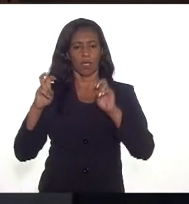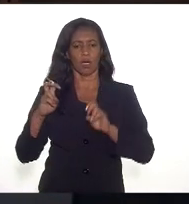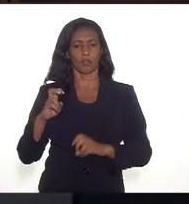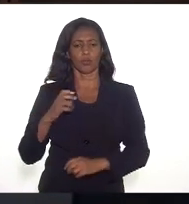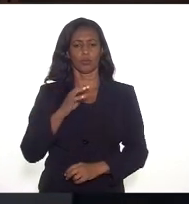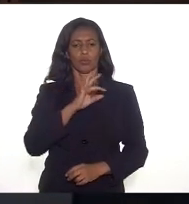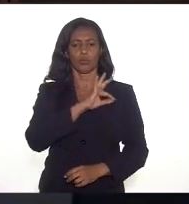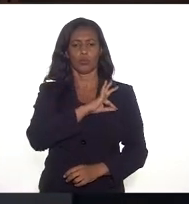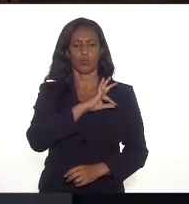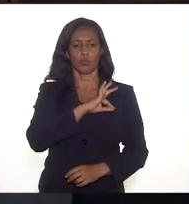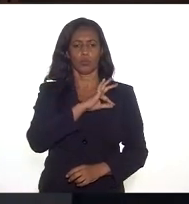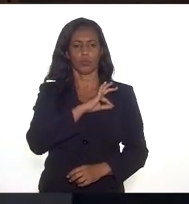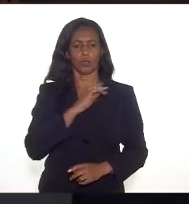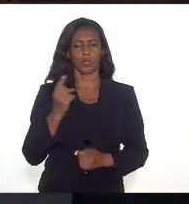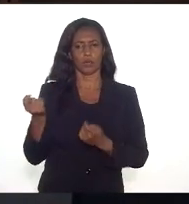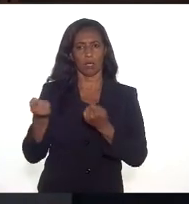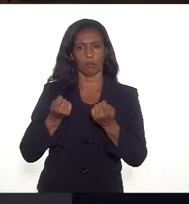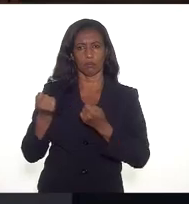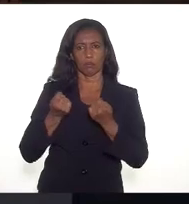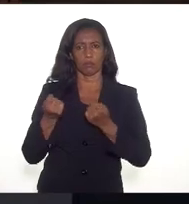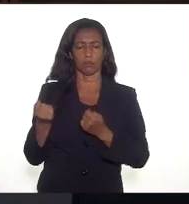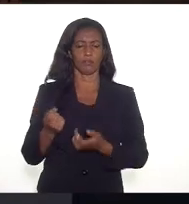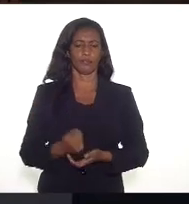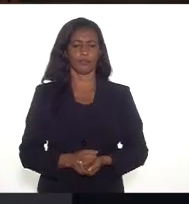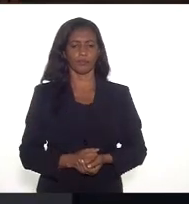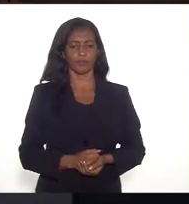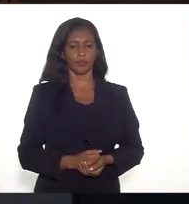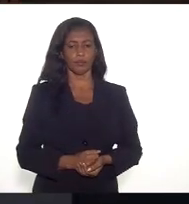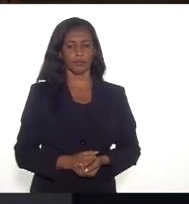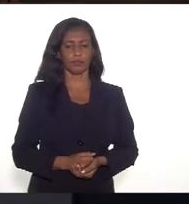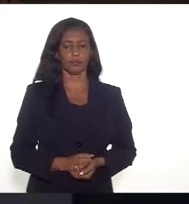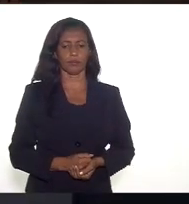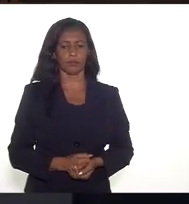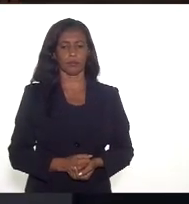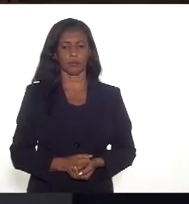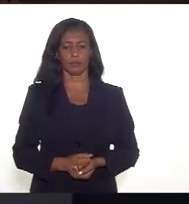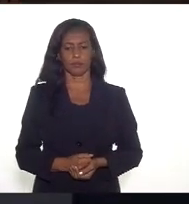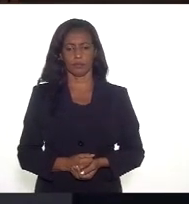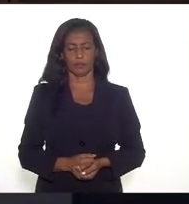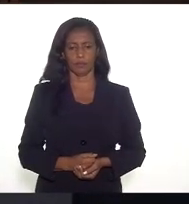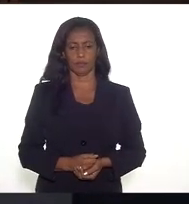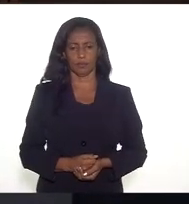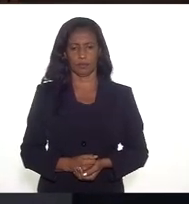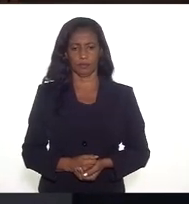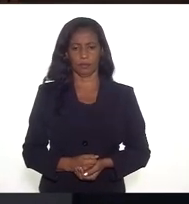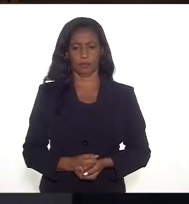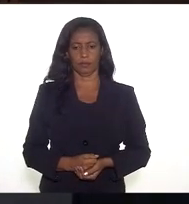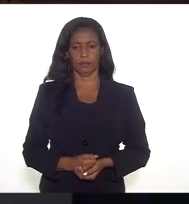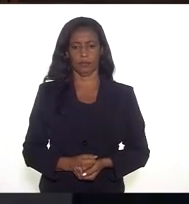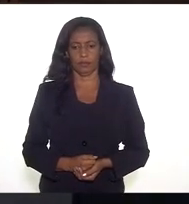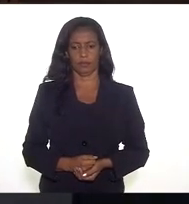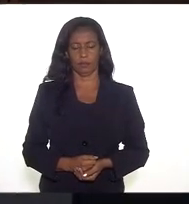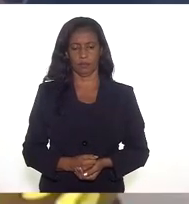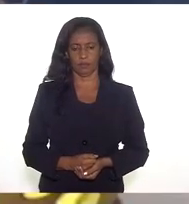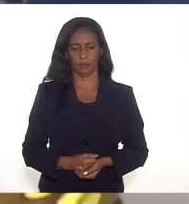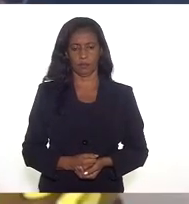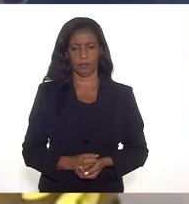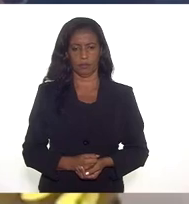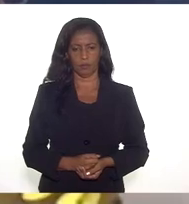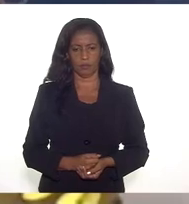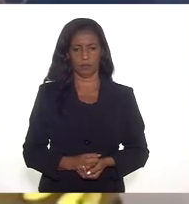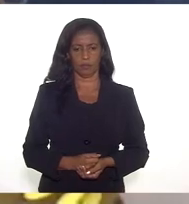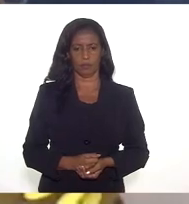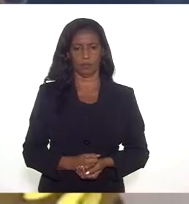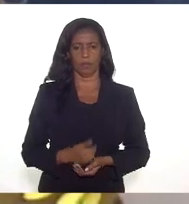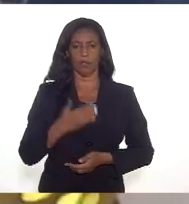Financeira e Controle. Para emitir então, parecer... Ordem, presidente. Deputada Dani Monteiro, é para solicitar parecer para a Comissão